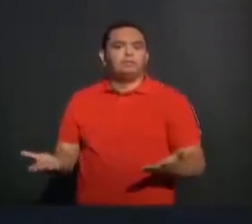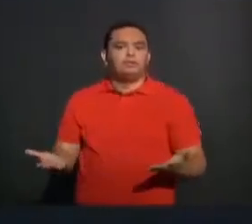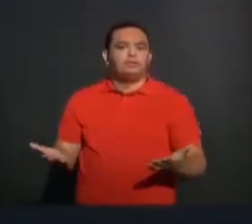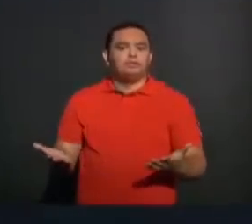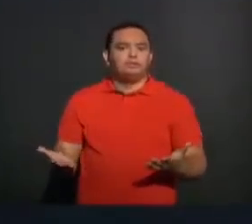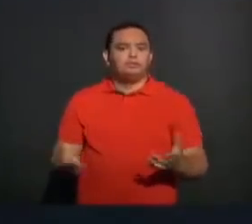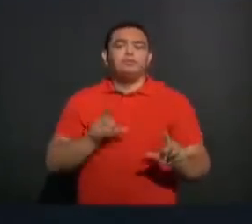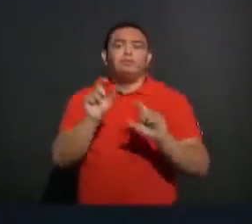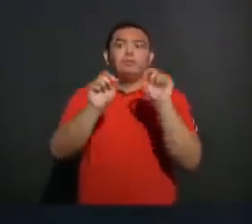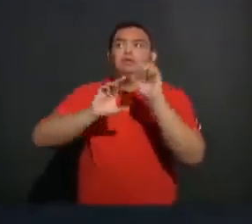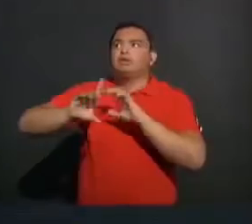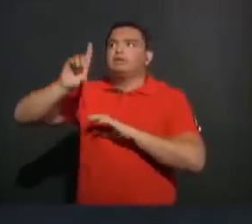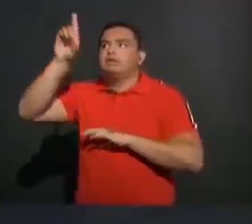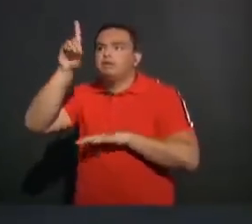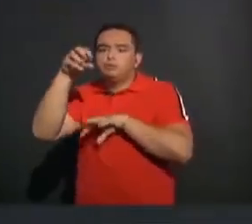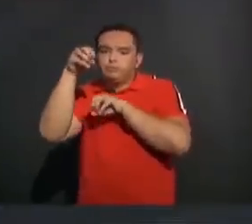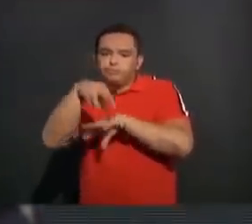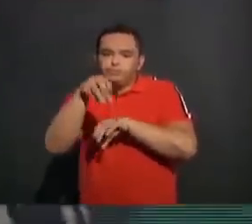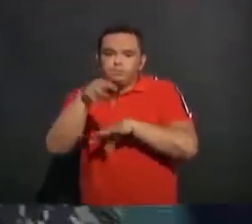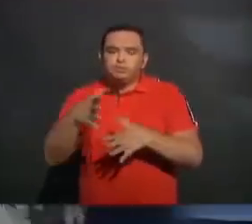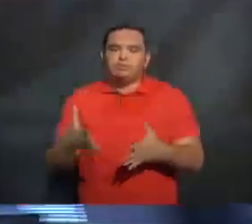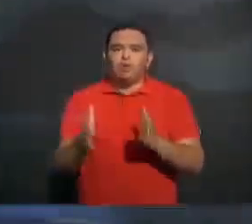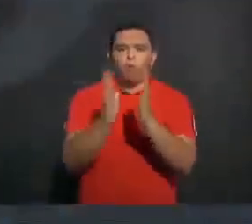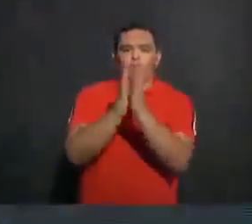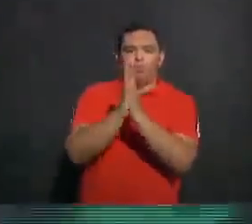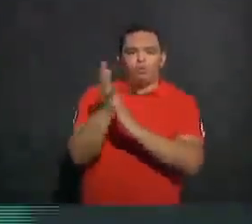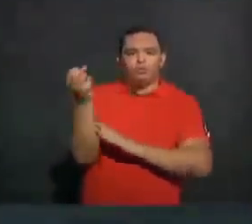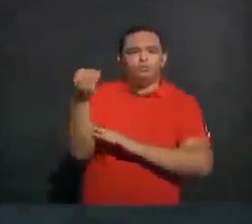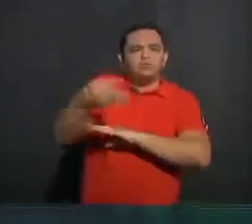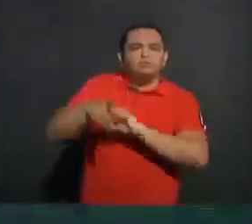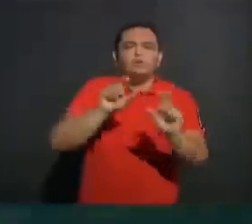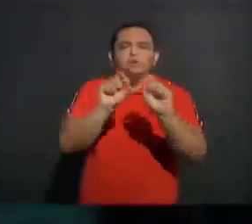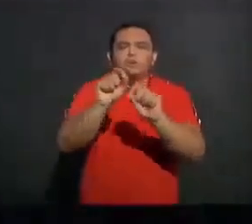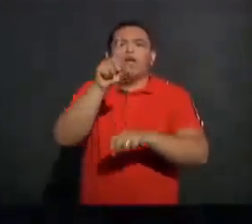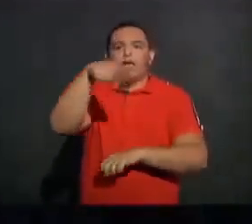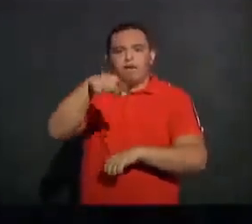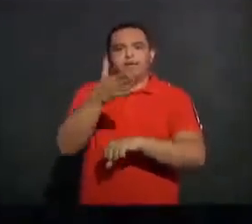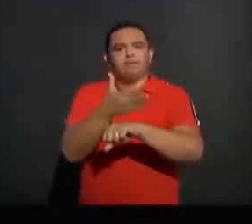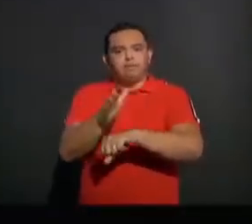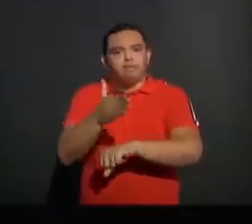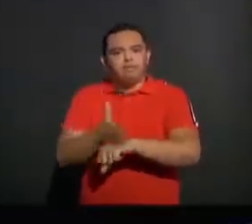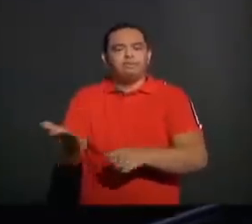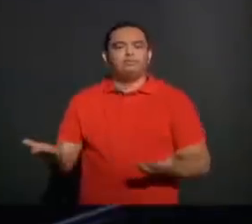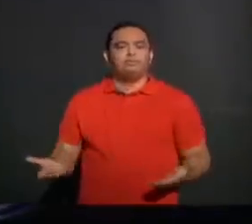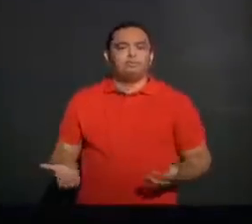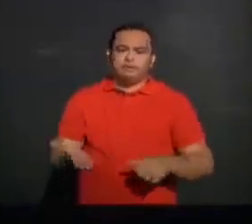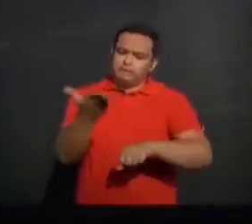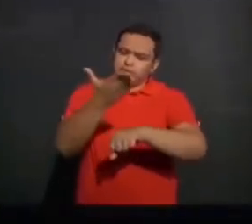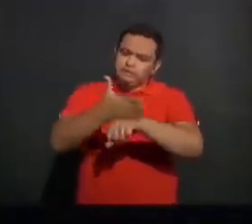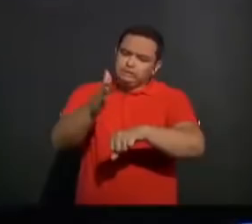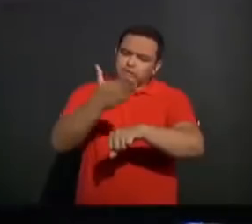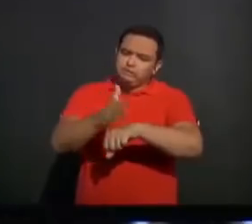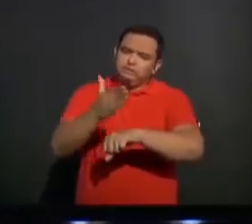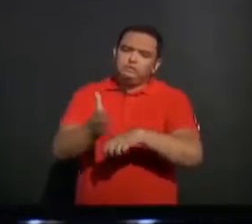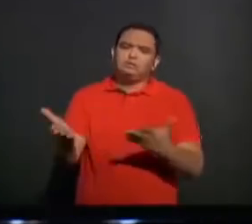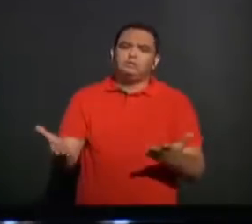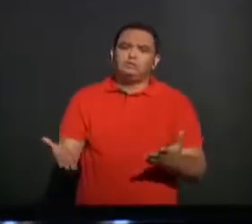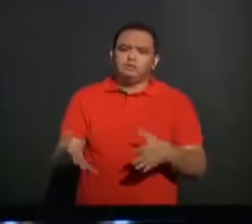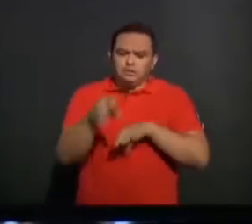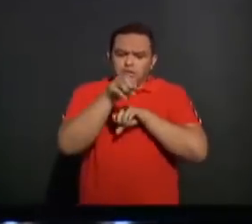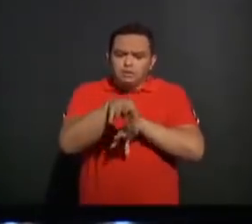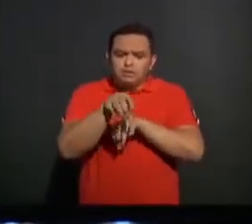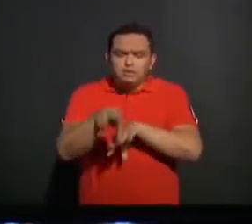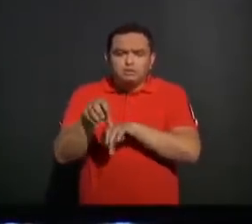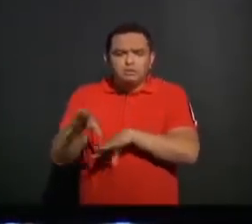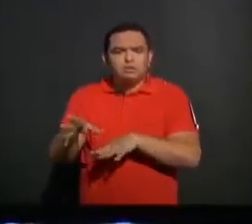uma tentativa de Deus de te treinar. O que é a vigília que tem hoje? É treinamento. Treinamento,